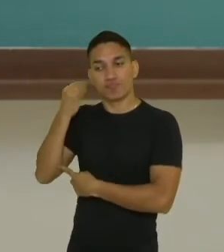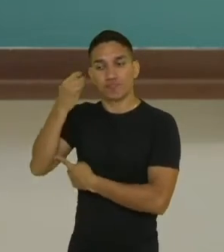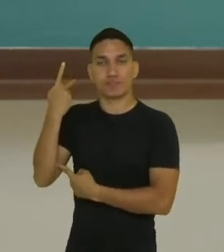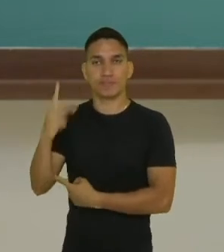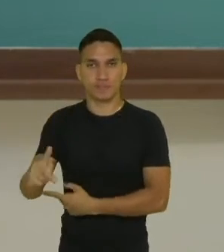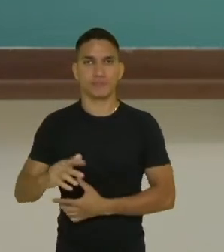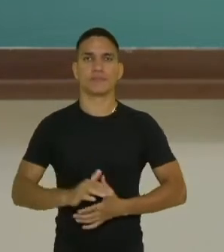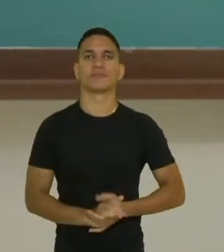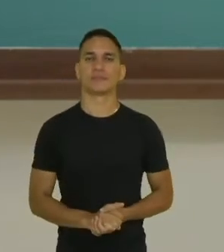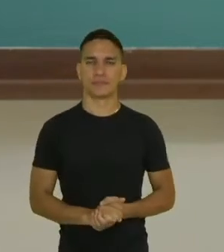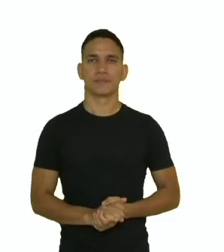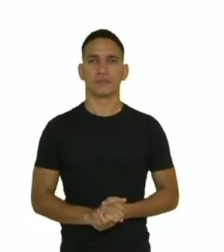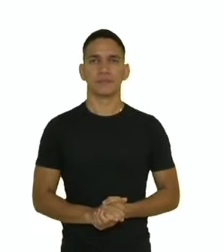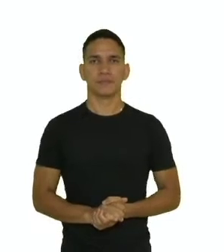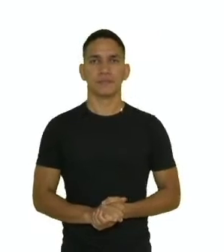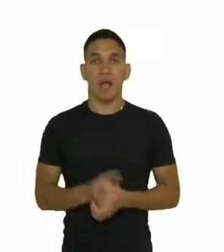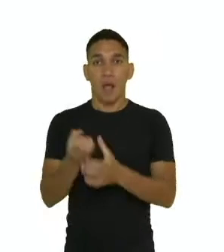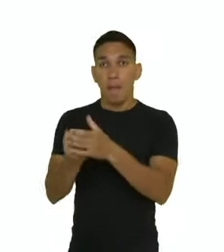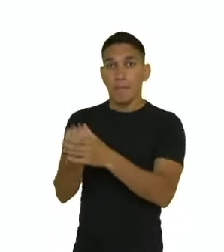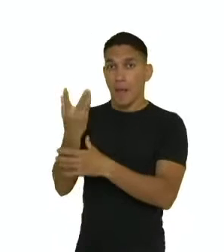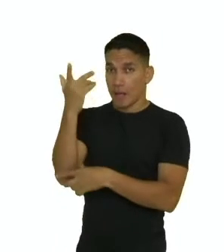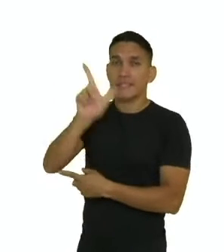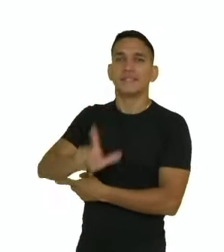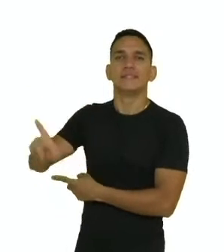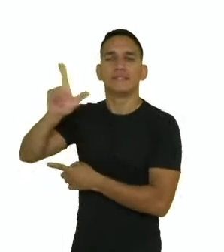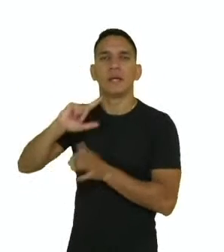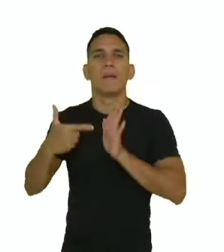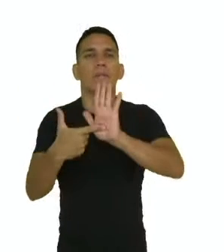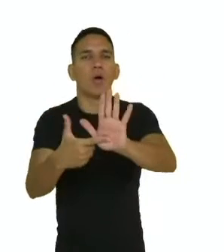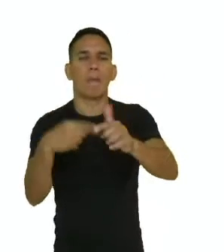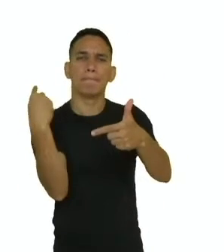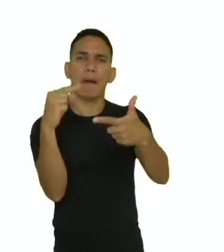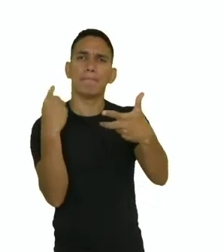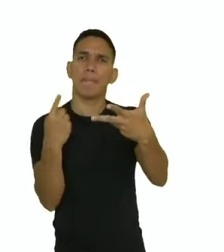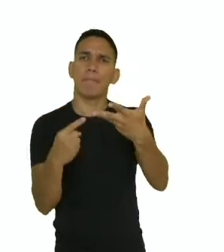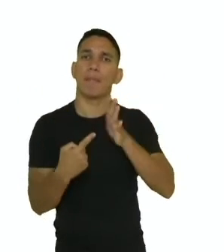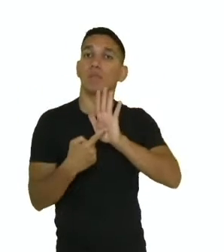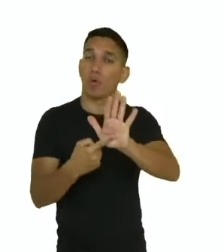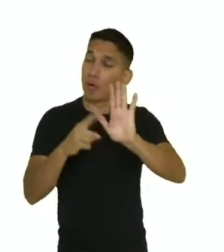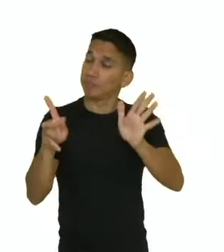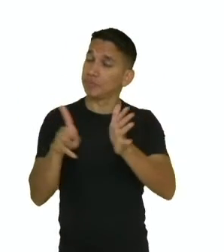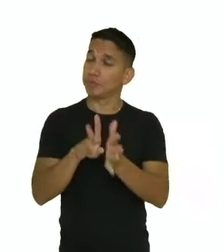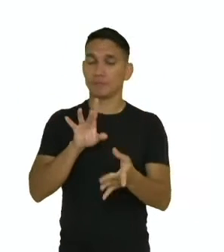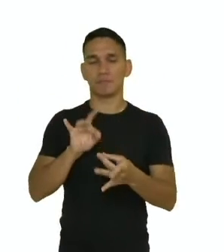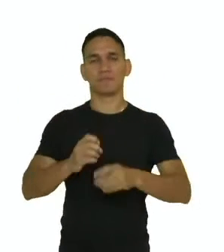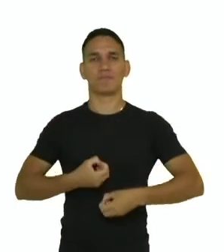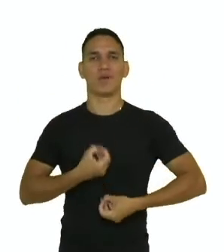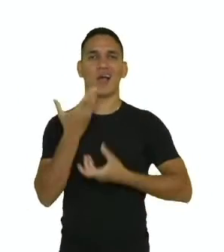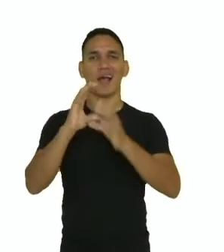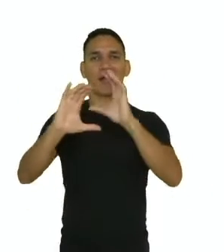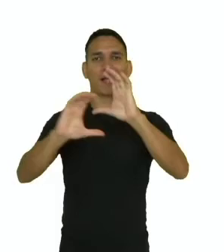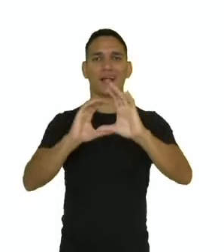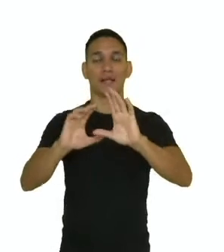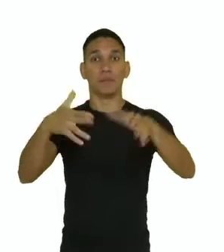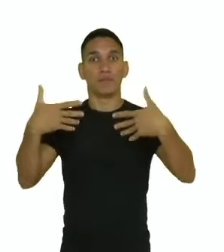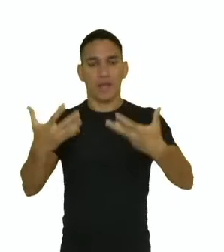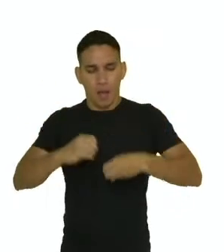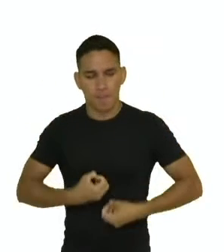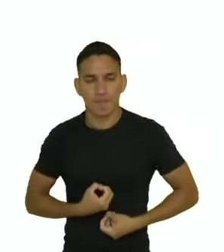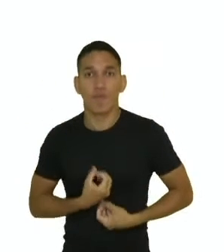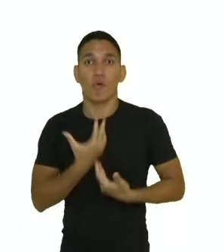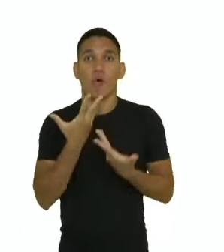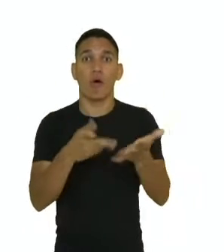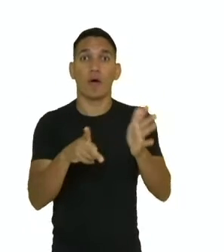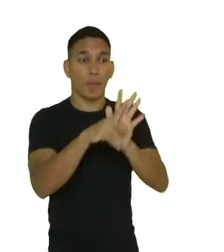público. As origens literárias então apontam que ela nasceu para ser cantada. A poesia é um